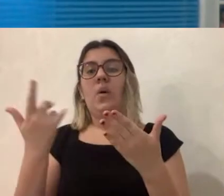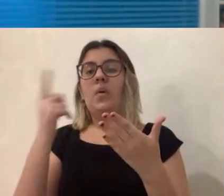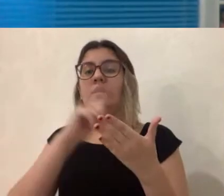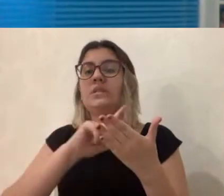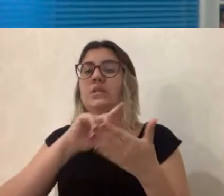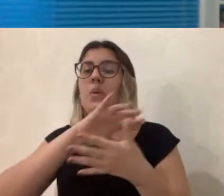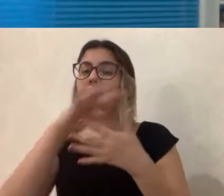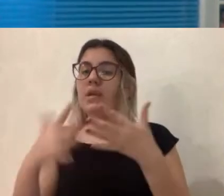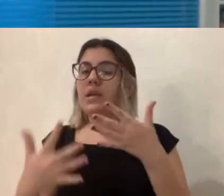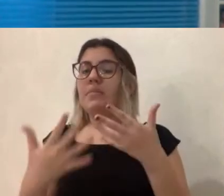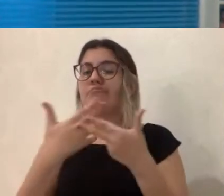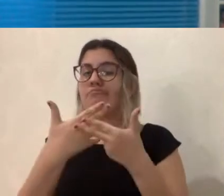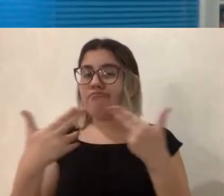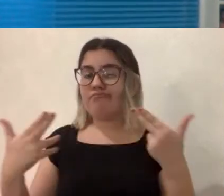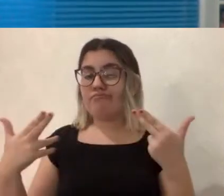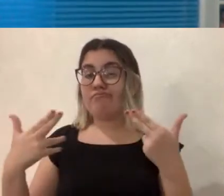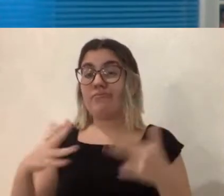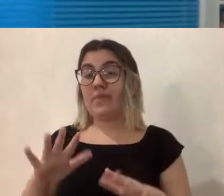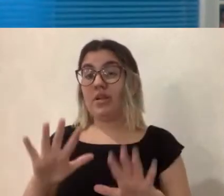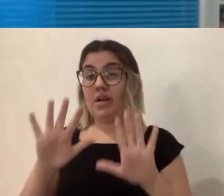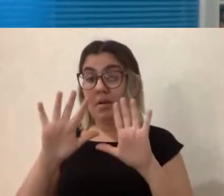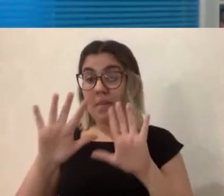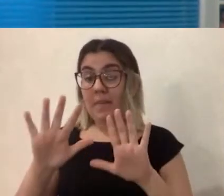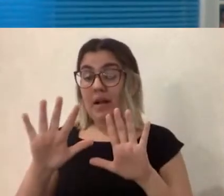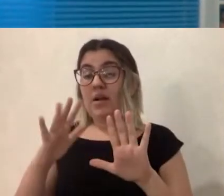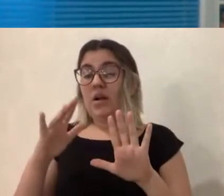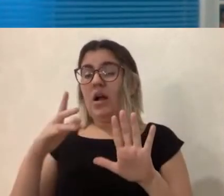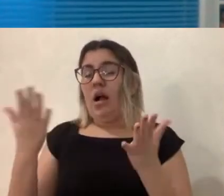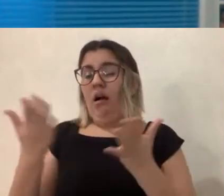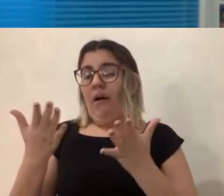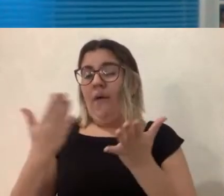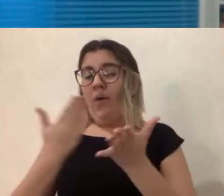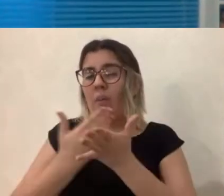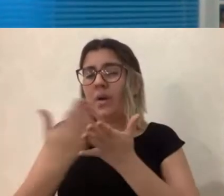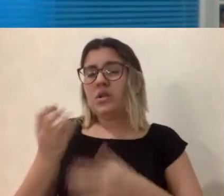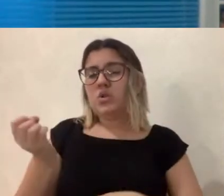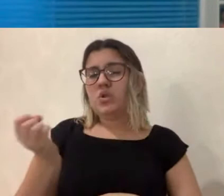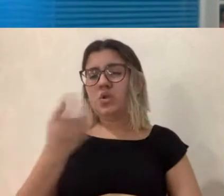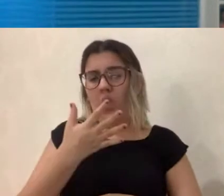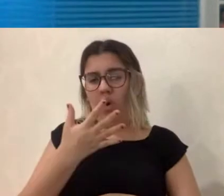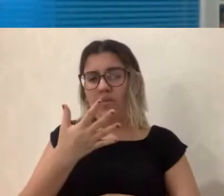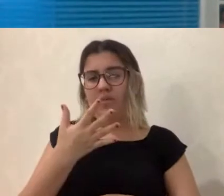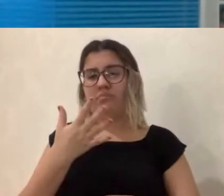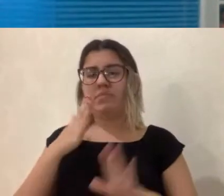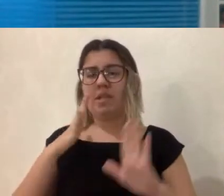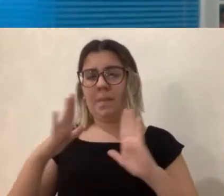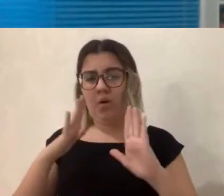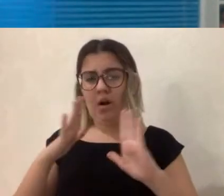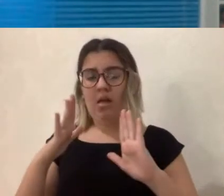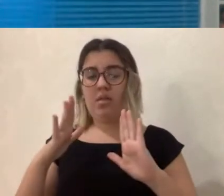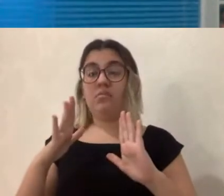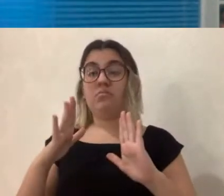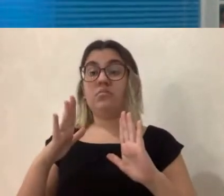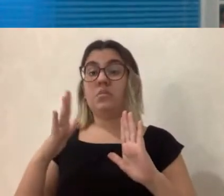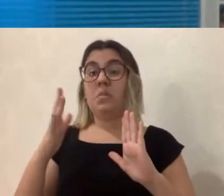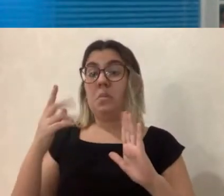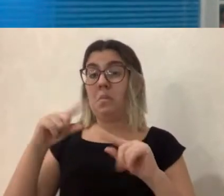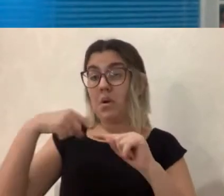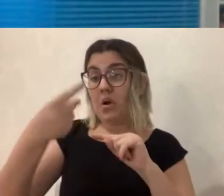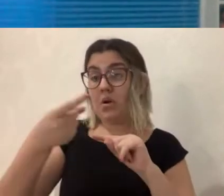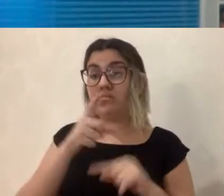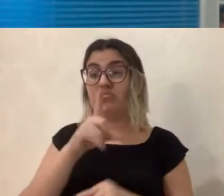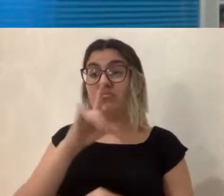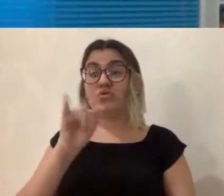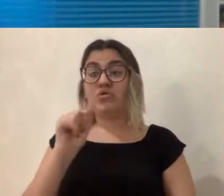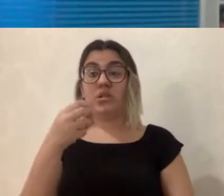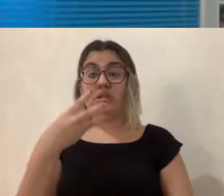está começando uma temporada nova com ele. O próximo espetáculo, que vai acontecer, é agora no dia 31, às